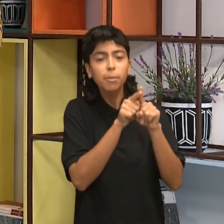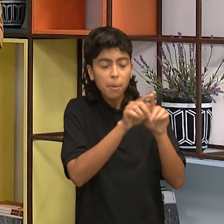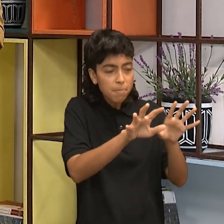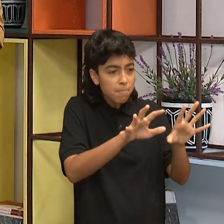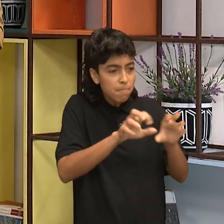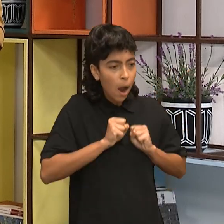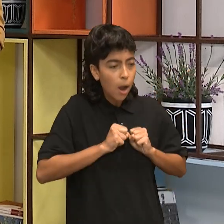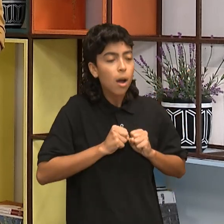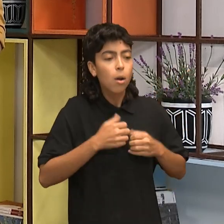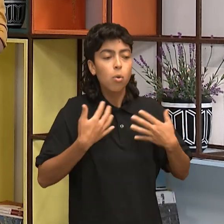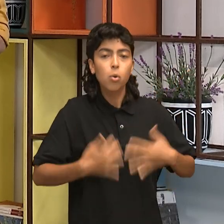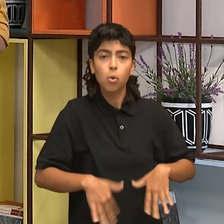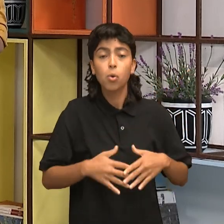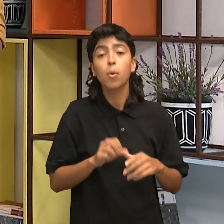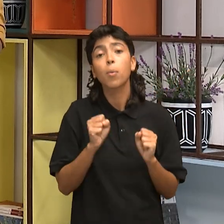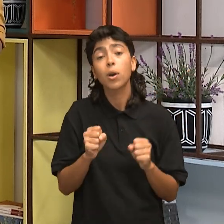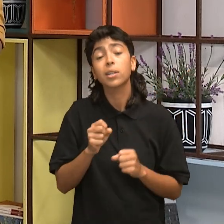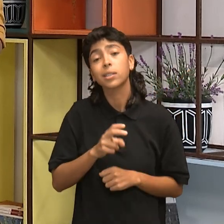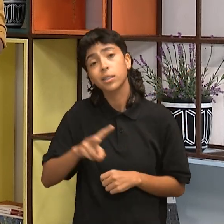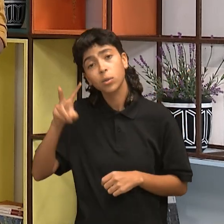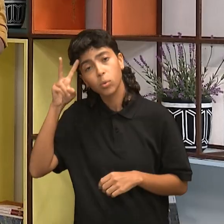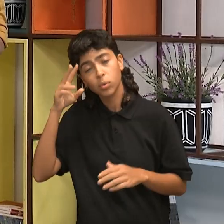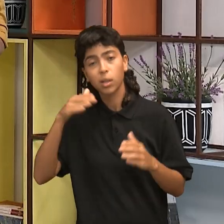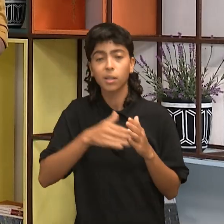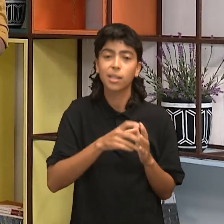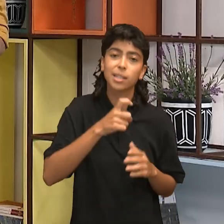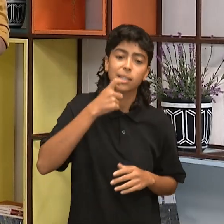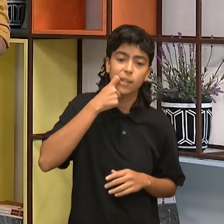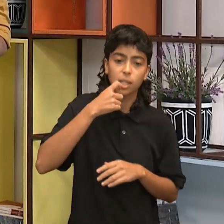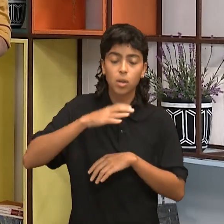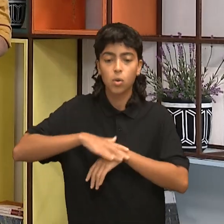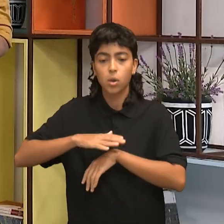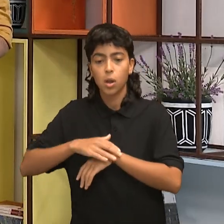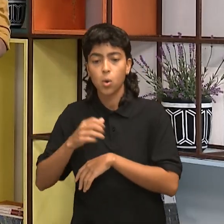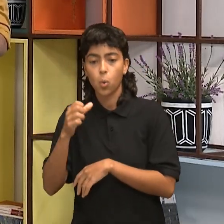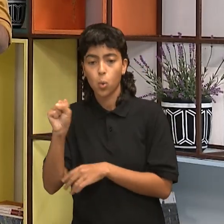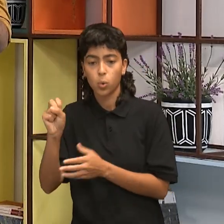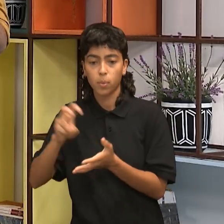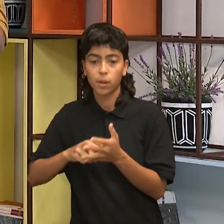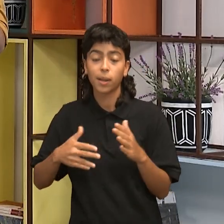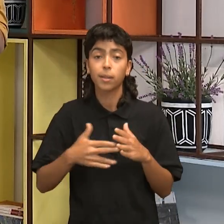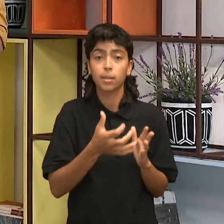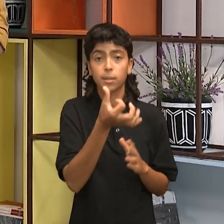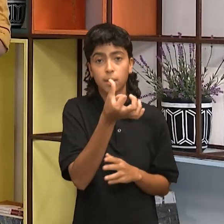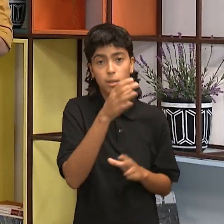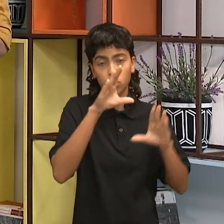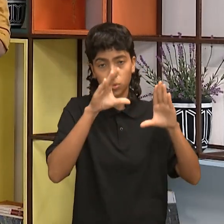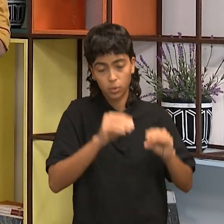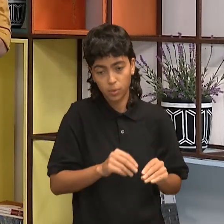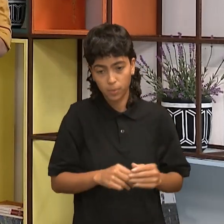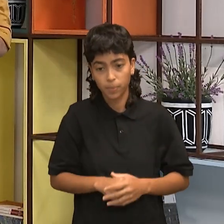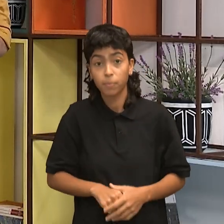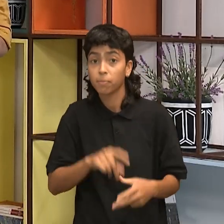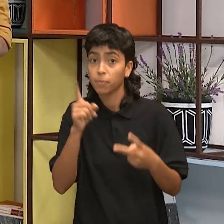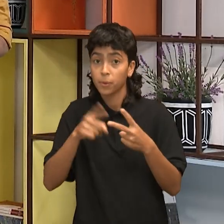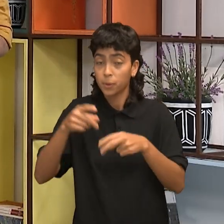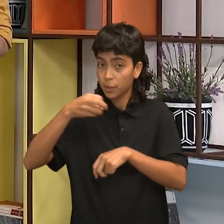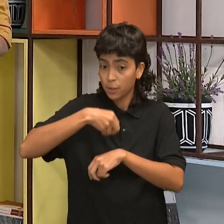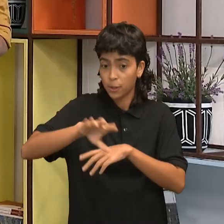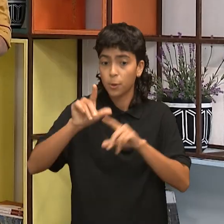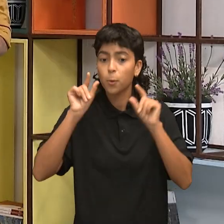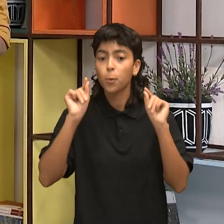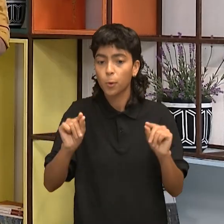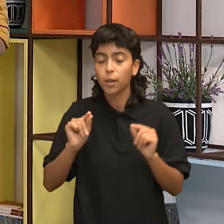feita de segunda a sexta-feira, das 8 da manhã às 6 da noite. A segunda dica cultural é a